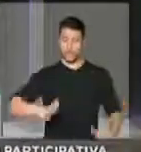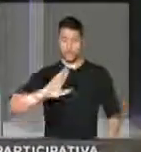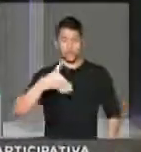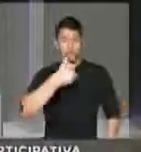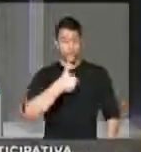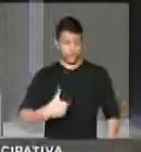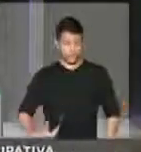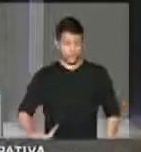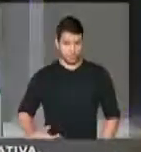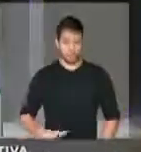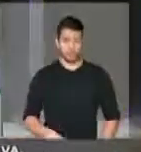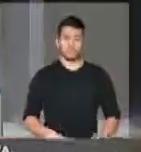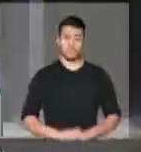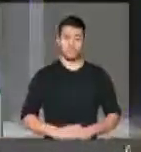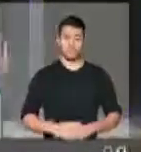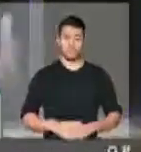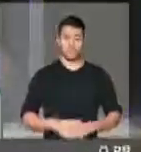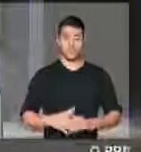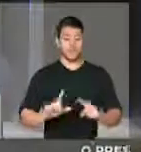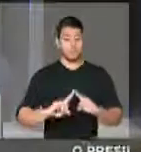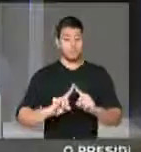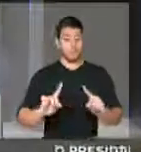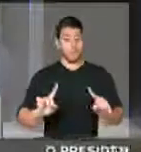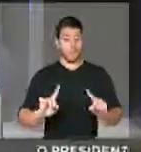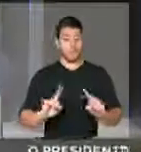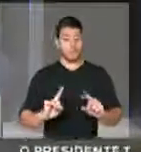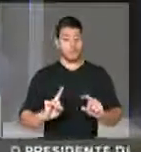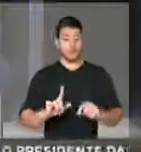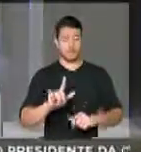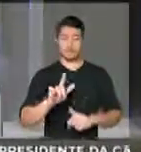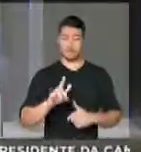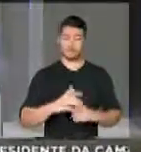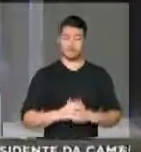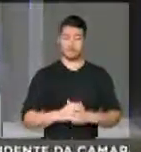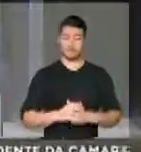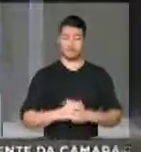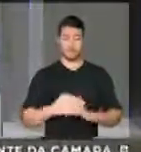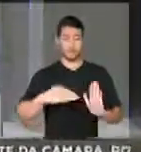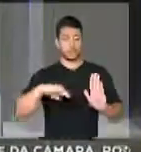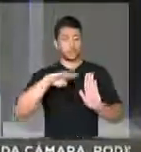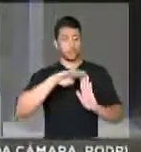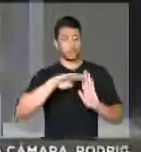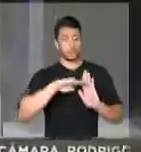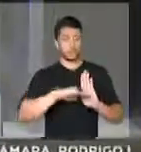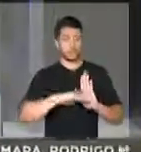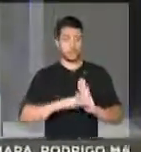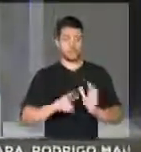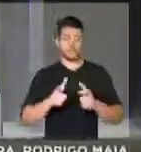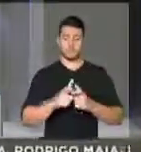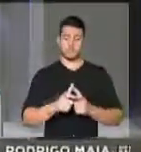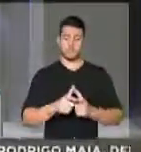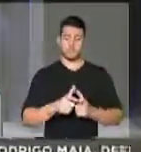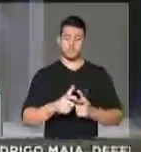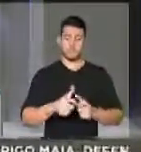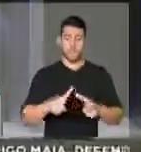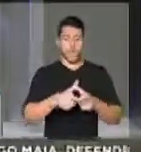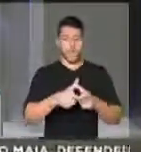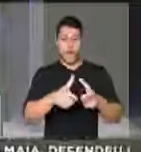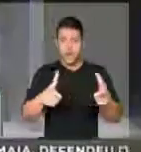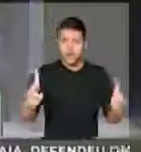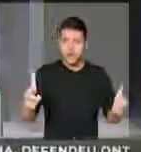tem a coragem de enfrentar o problema. Agora, é um programa amplo, é um